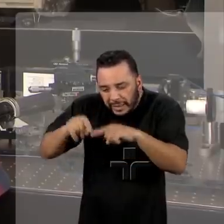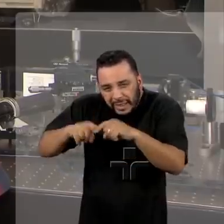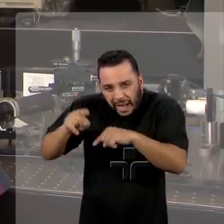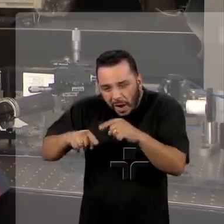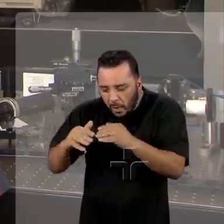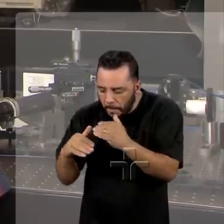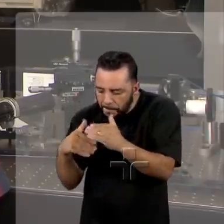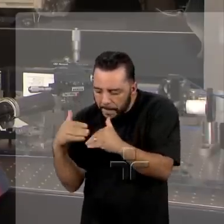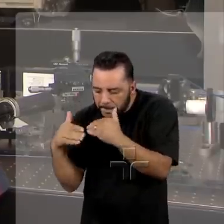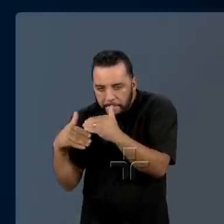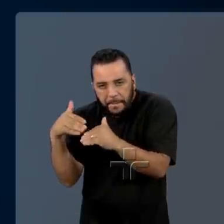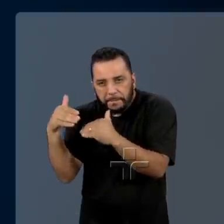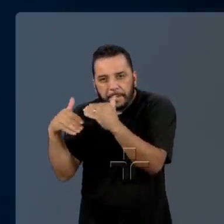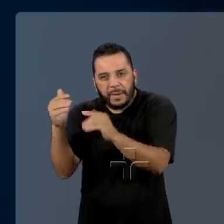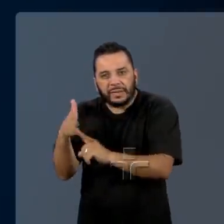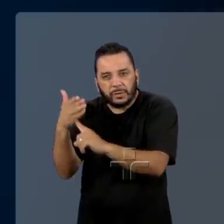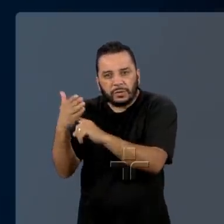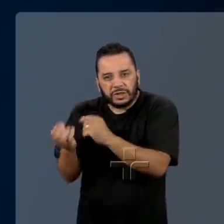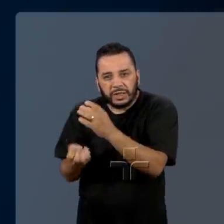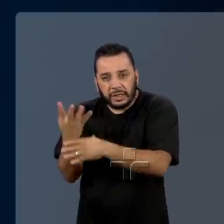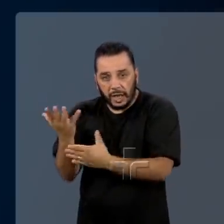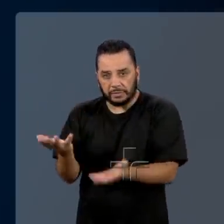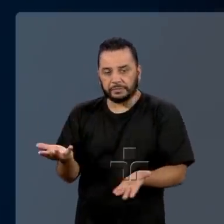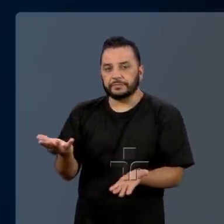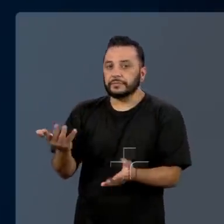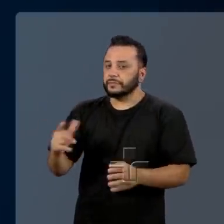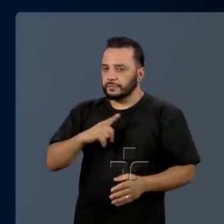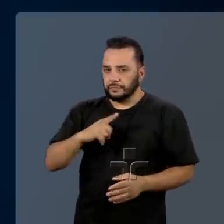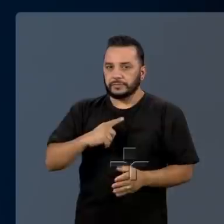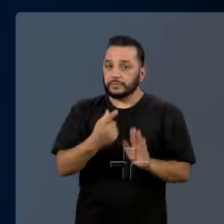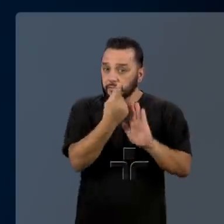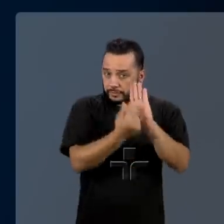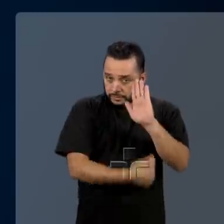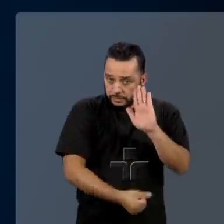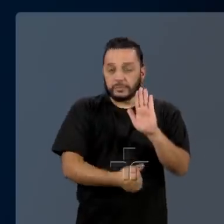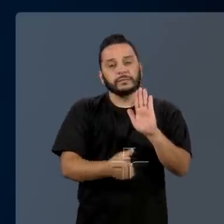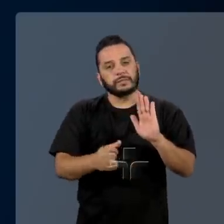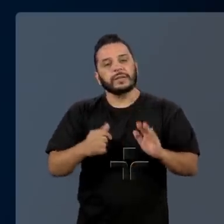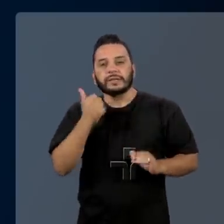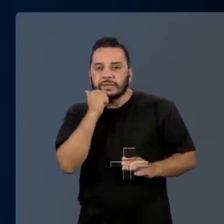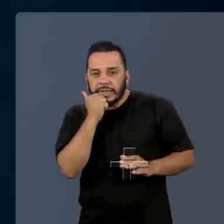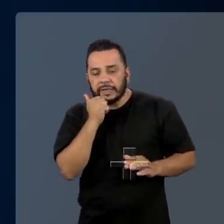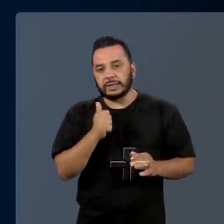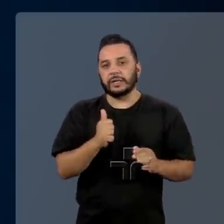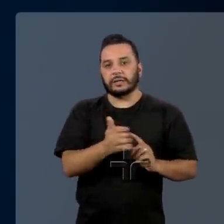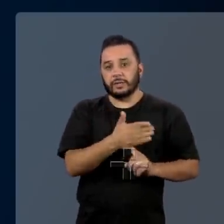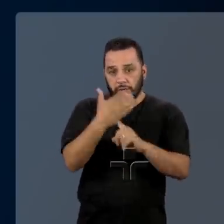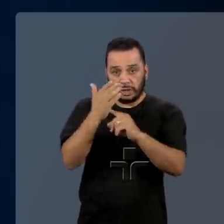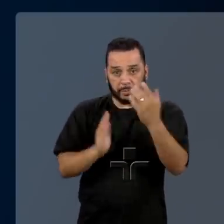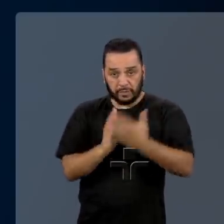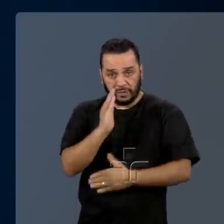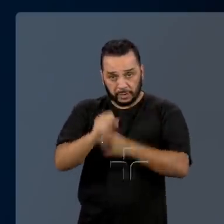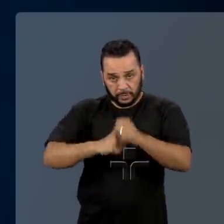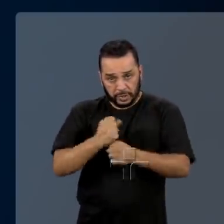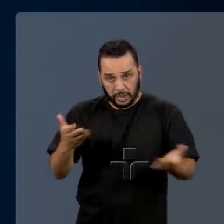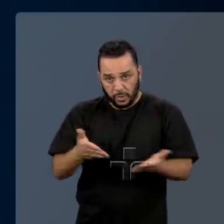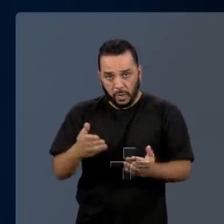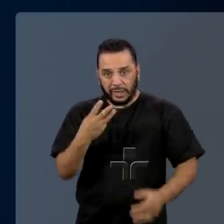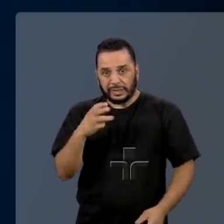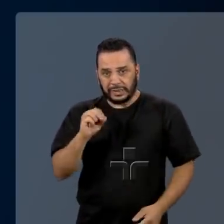barco aí que a gente não pode perder. O orçamento inicial para a ciência e tecnologia do governo federal, aprovado para este ano,